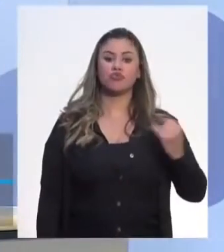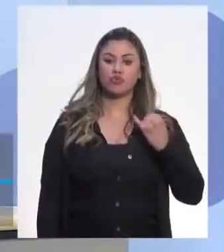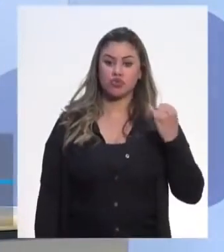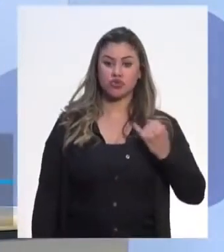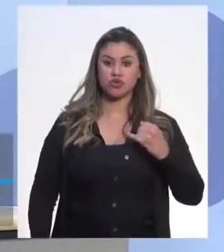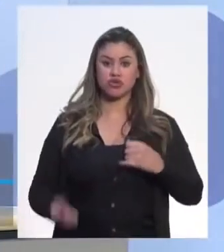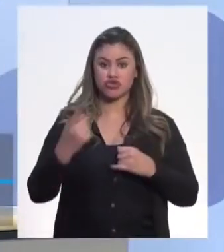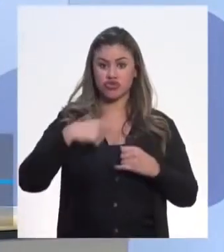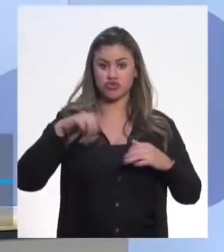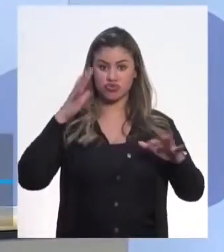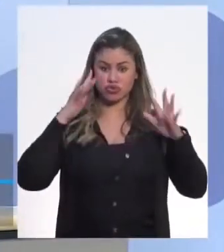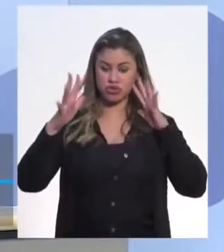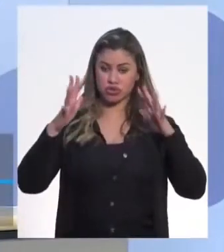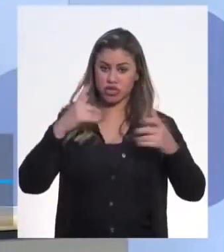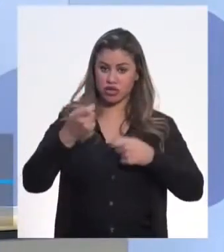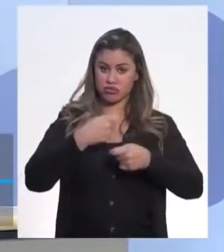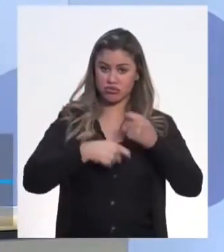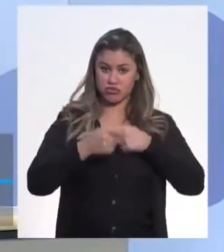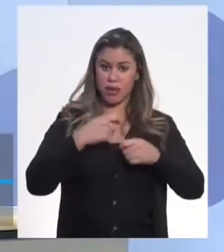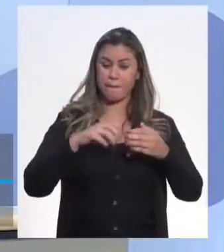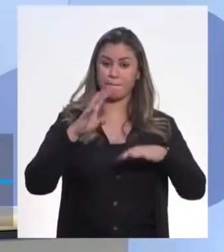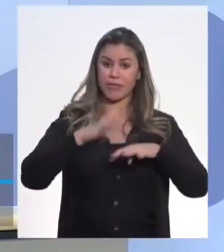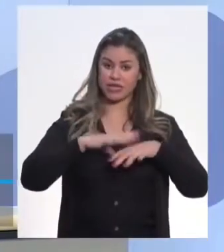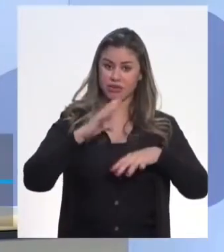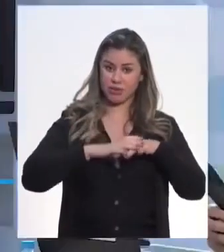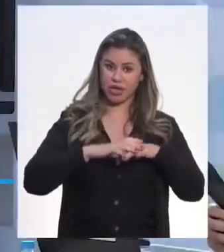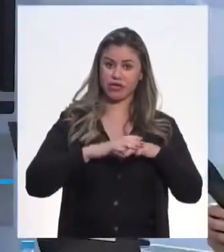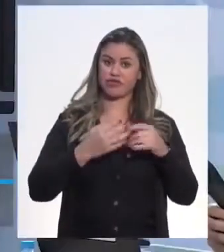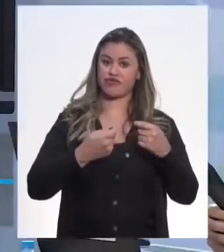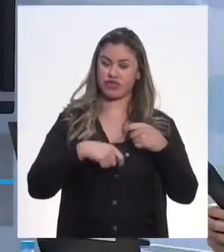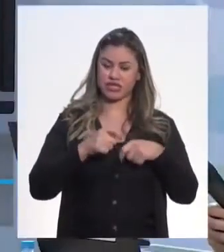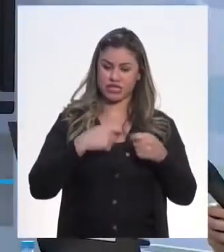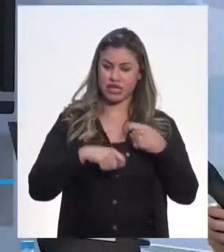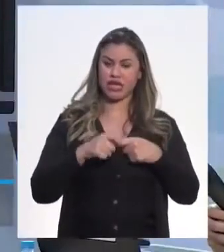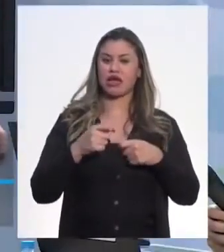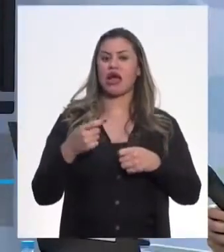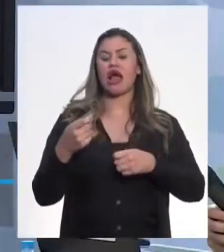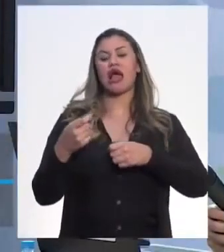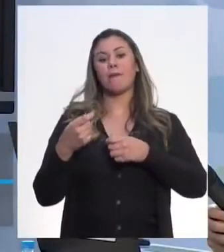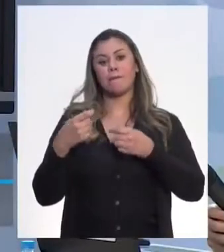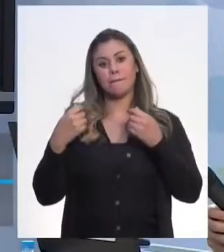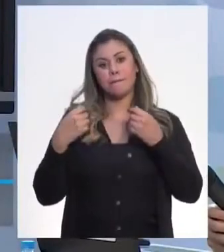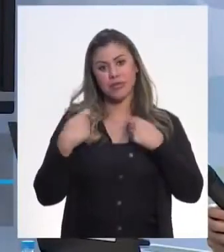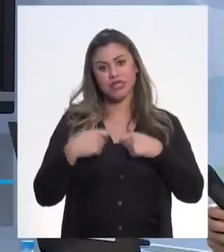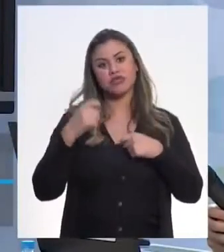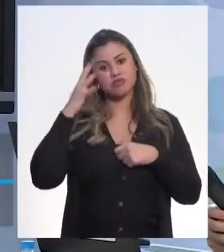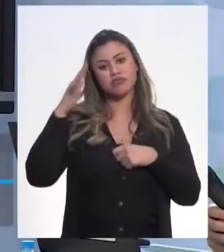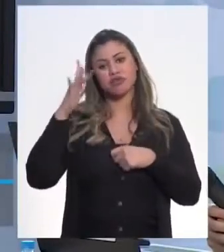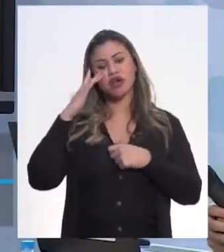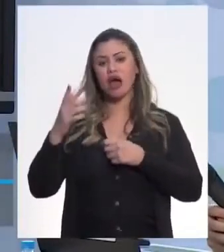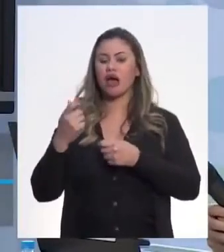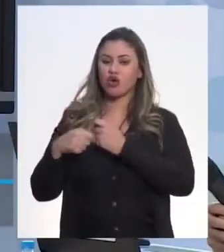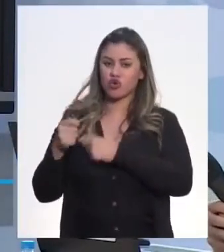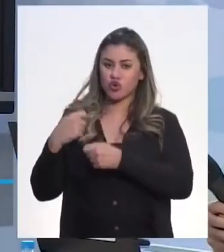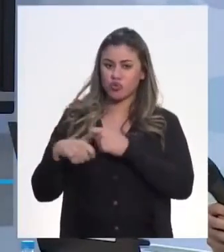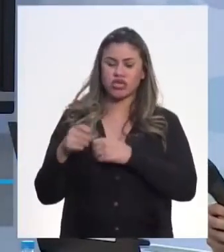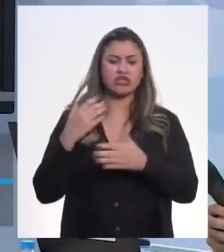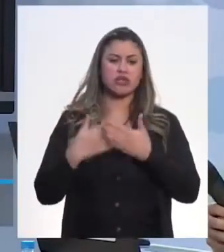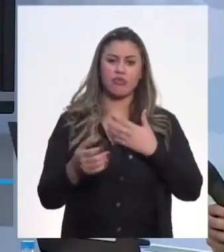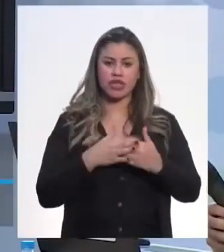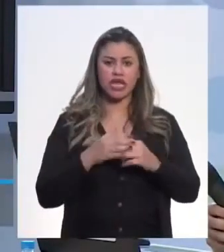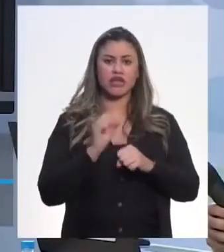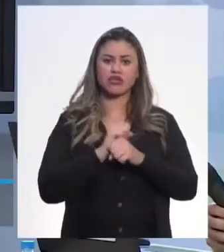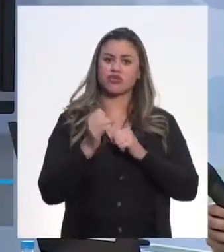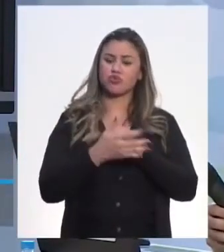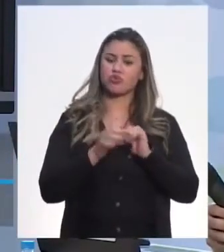matemática financeira é a questão da economia né moento assim Independente de contexto de pandemia ou